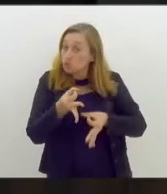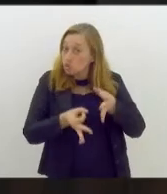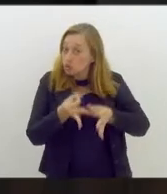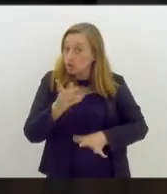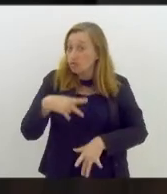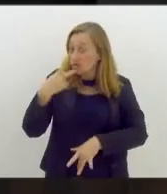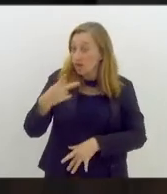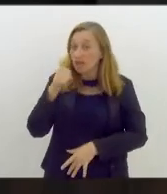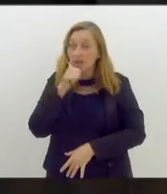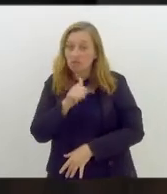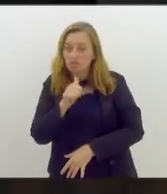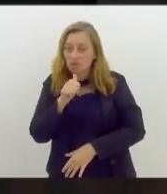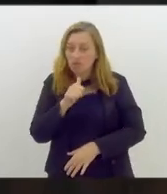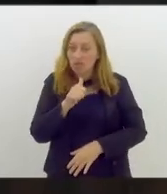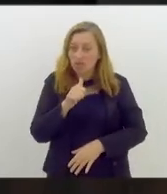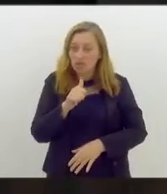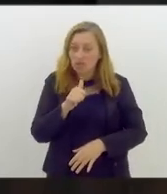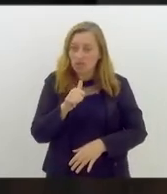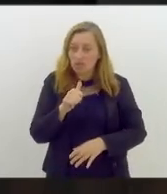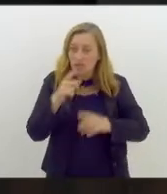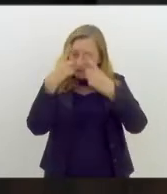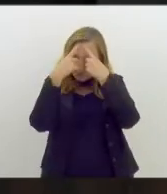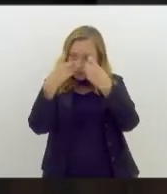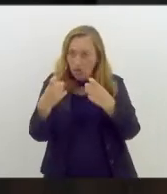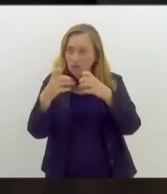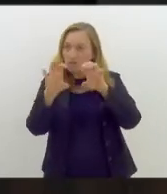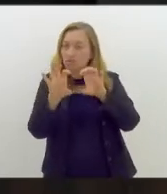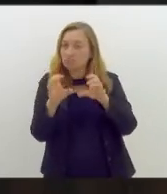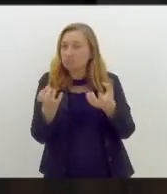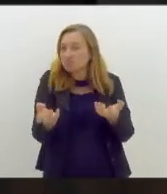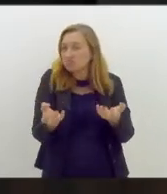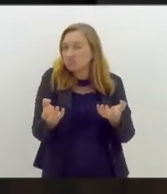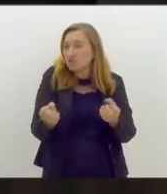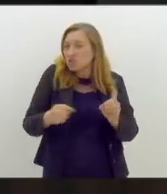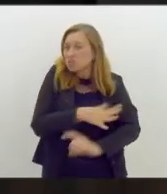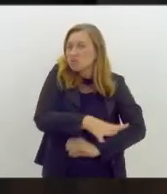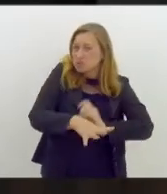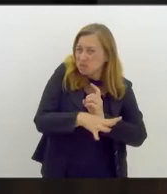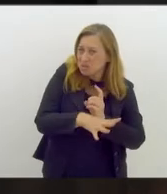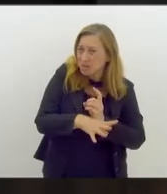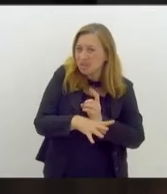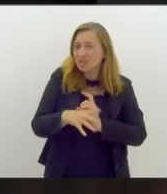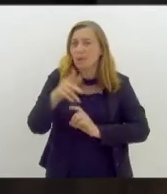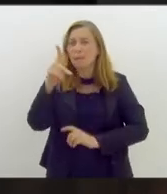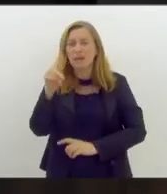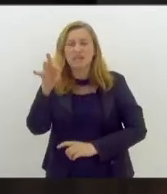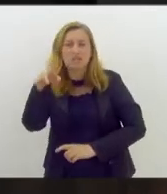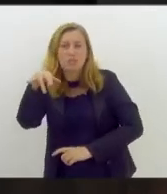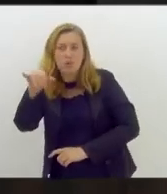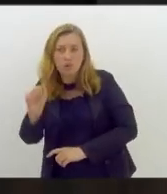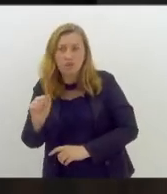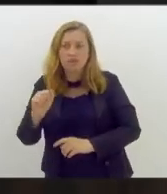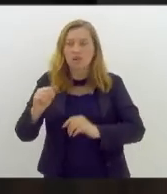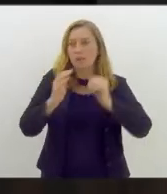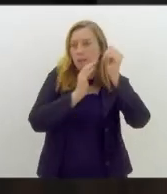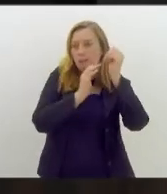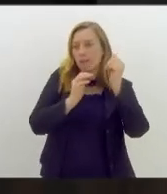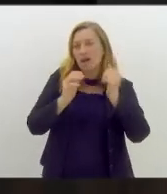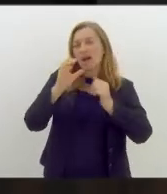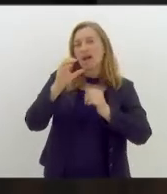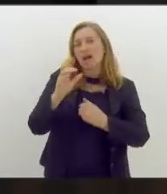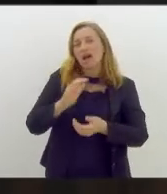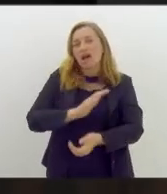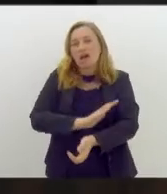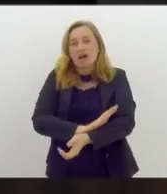que as mulheres são submetidas à violência estrutural de uma sociedade patrimonialista, machista,